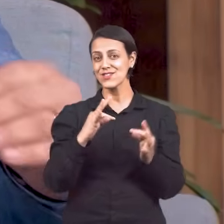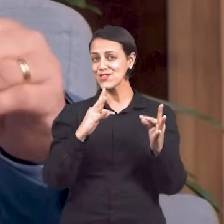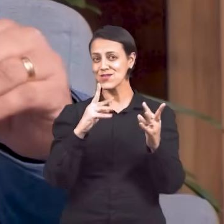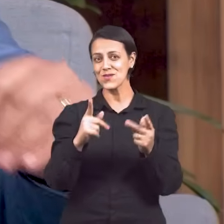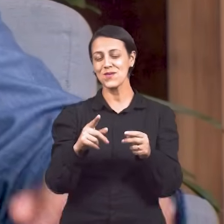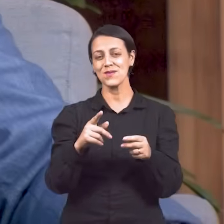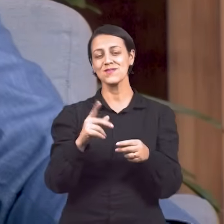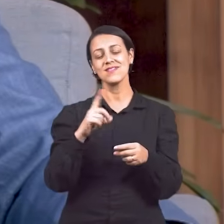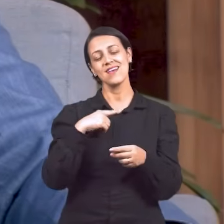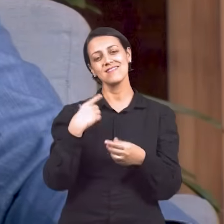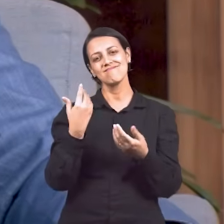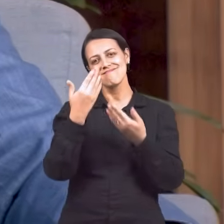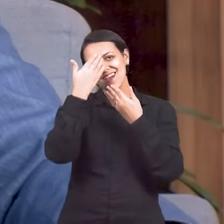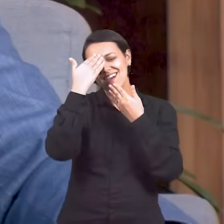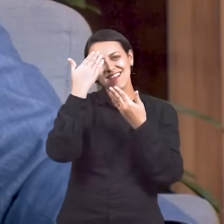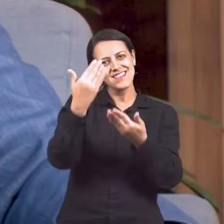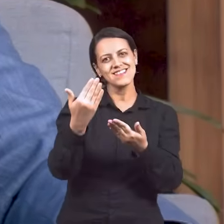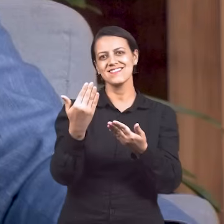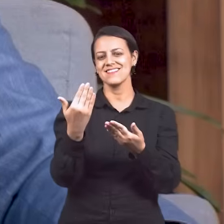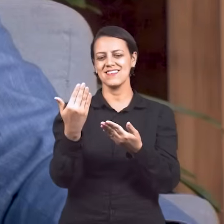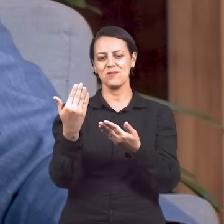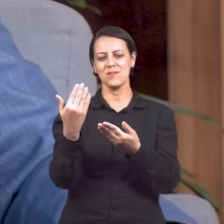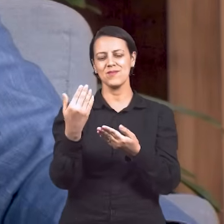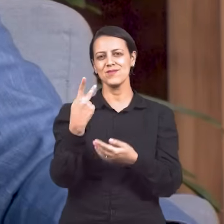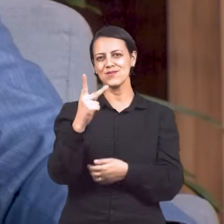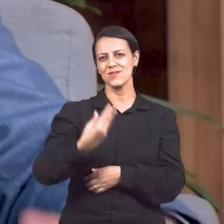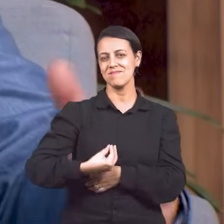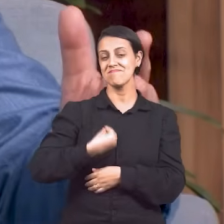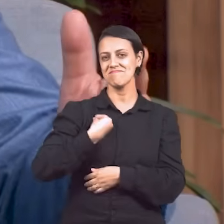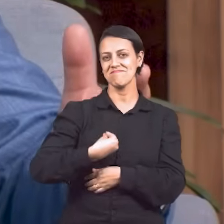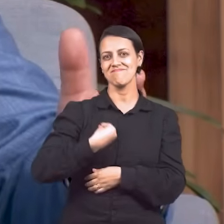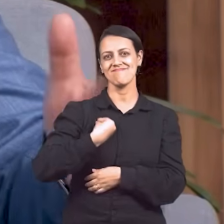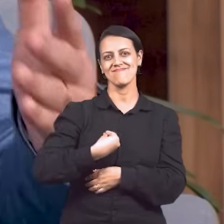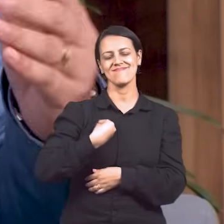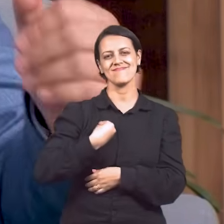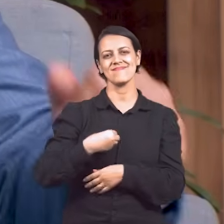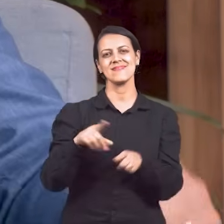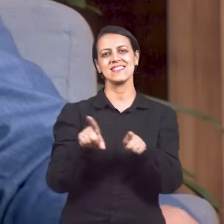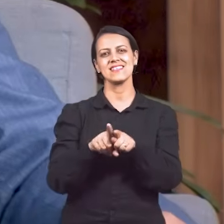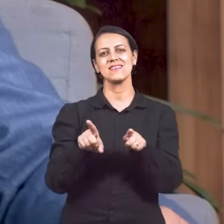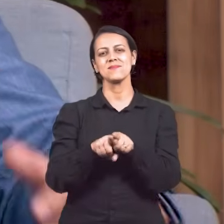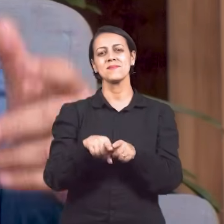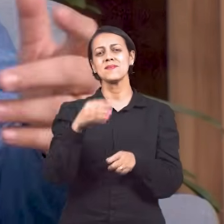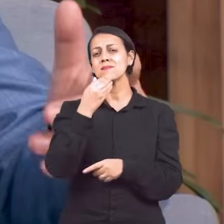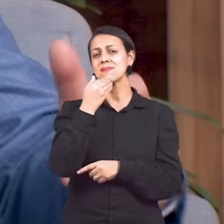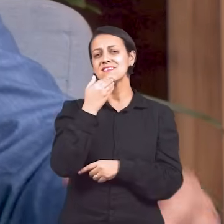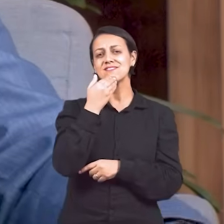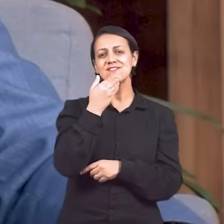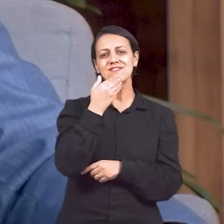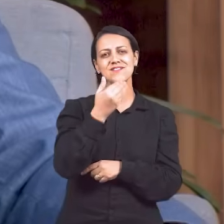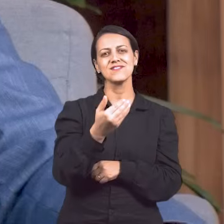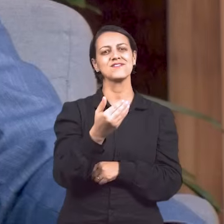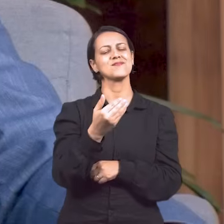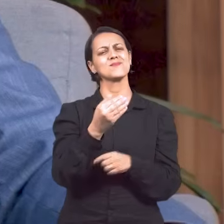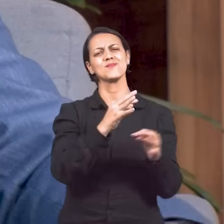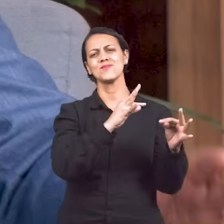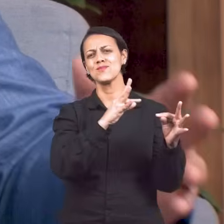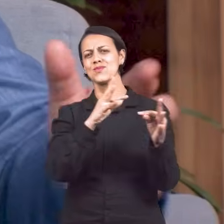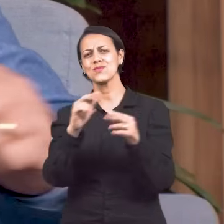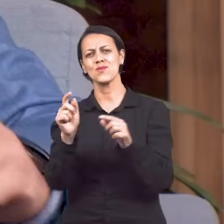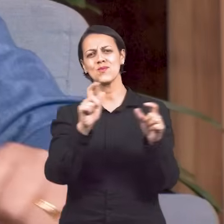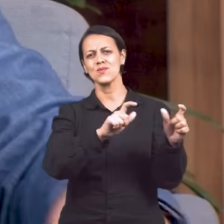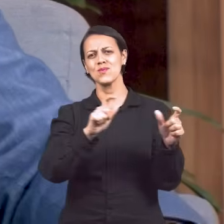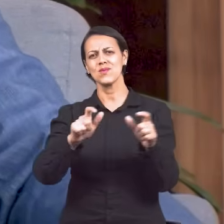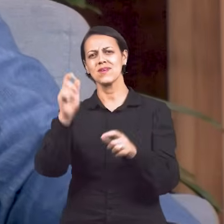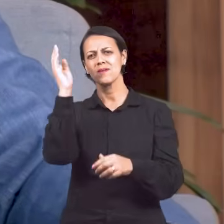nós agradecemos a sua participação e pedimos aos irmãos em todas as partes do Brasil e no exterior,